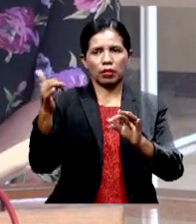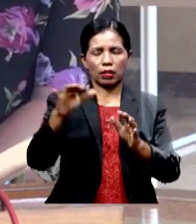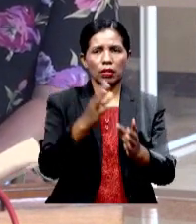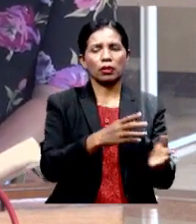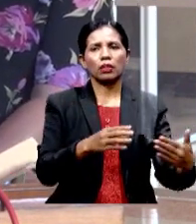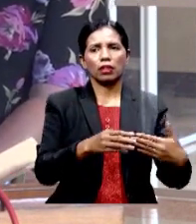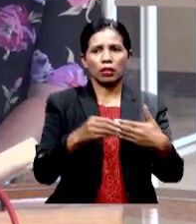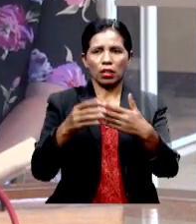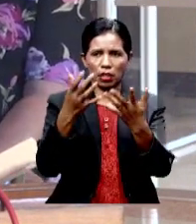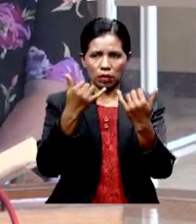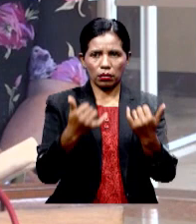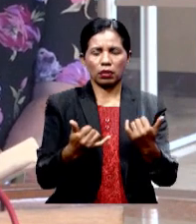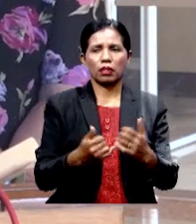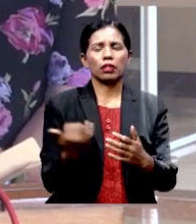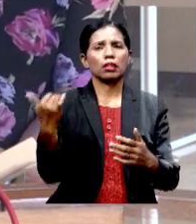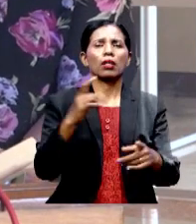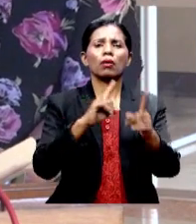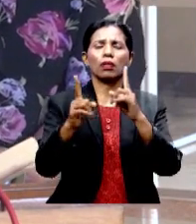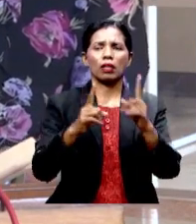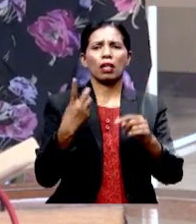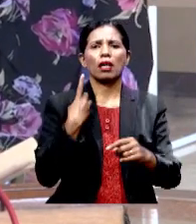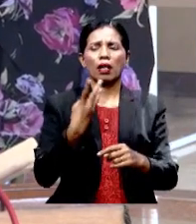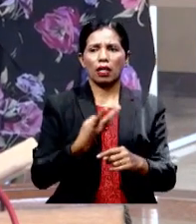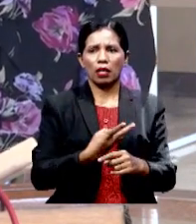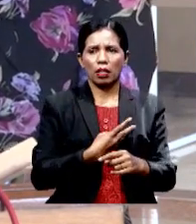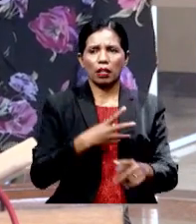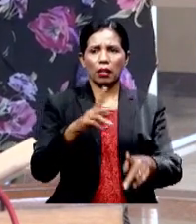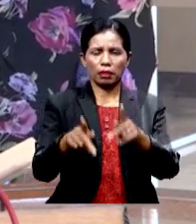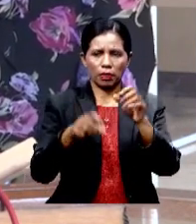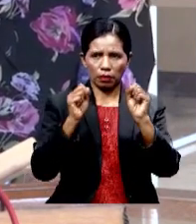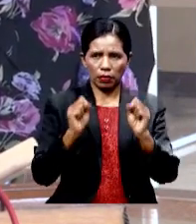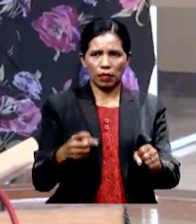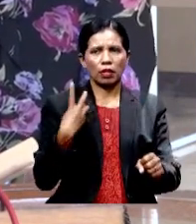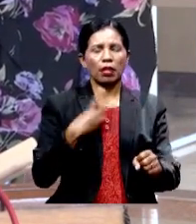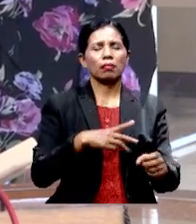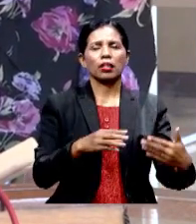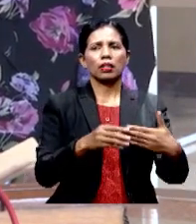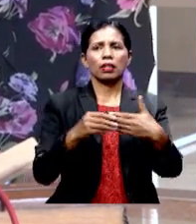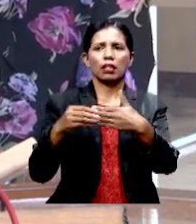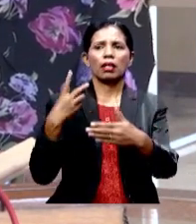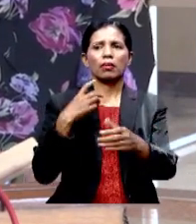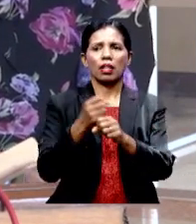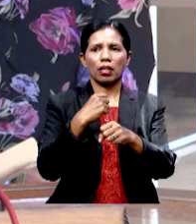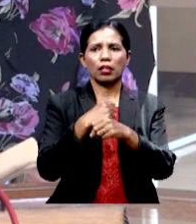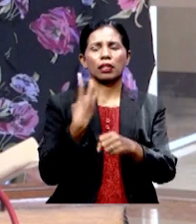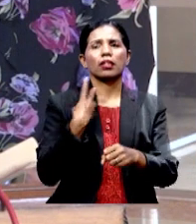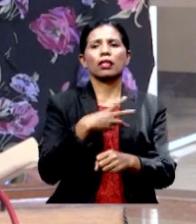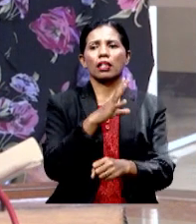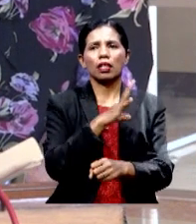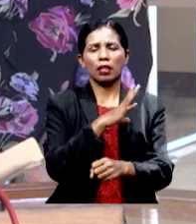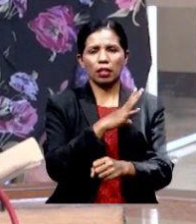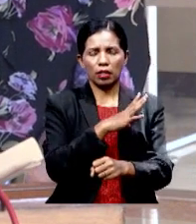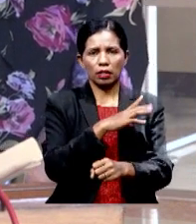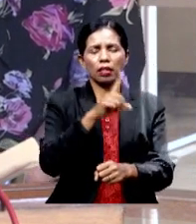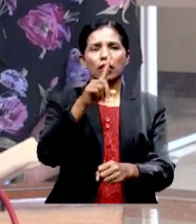Agora, na tona Sirebe Curia, que a mim, o povo de Nebela, quando a mim cai o Ucun, a mim rala. Agora está rindo,